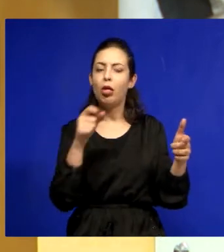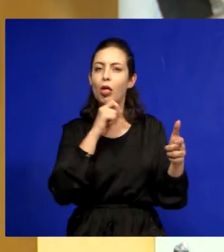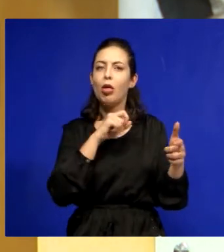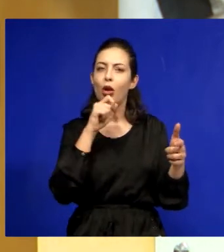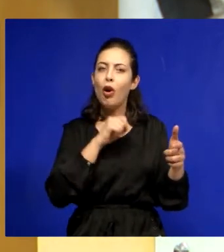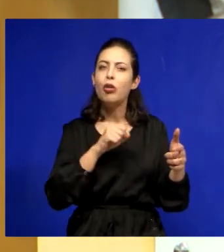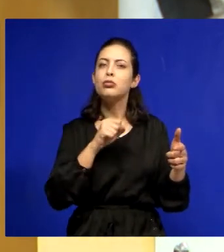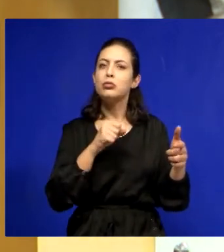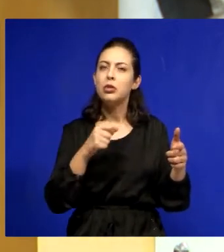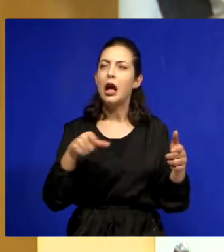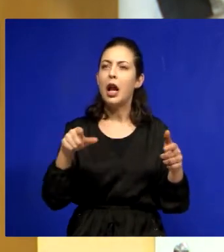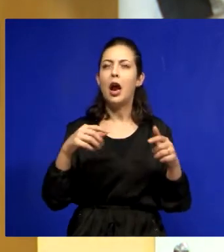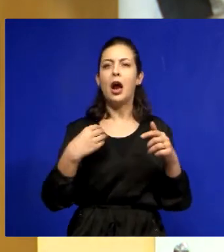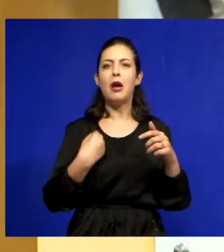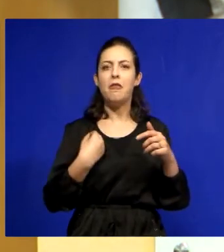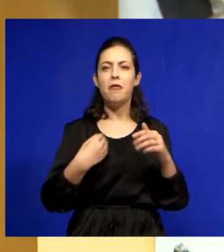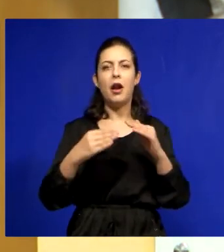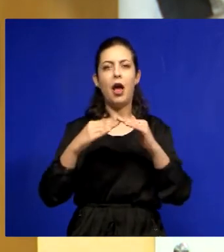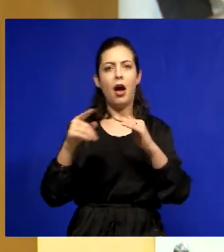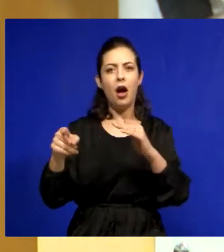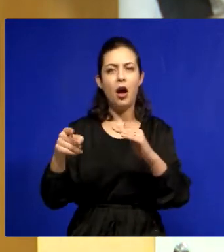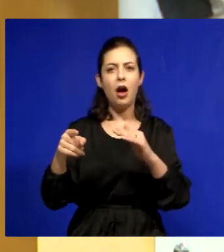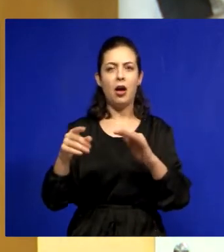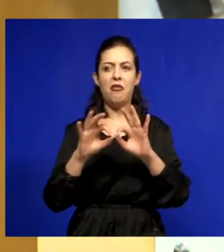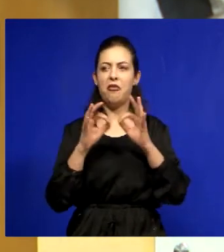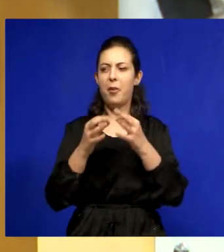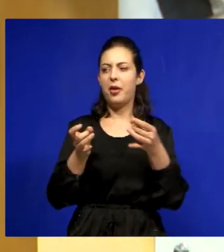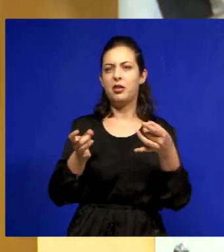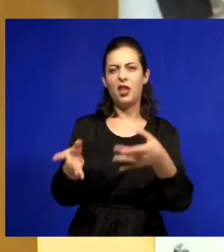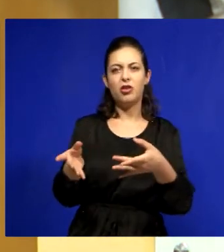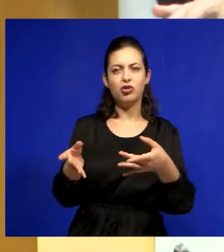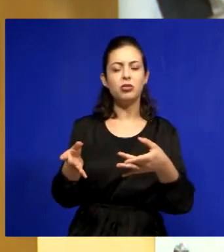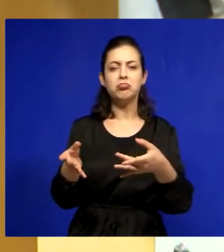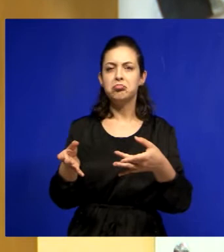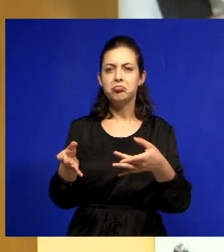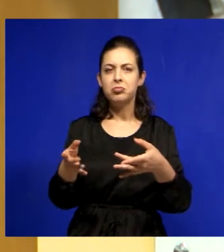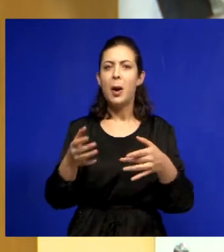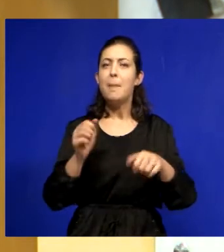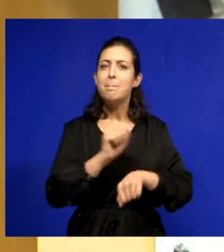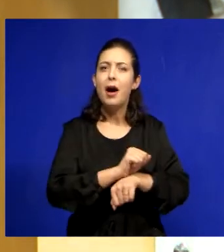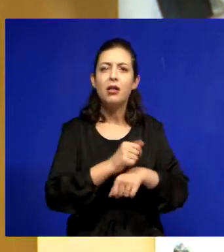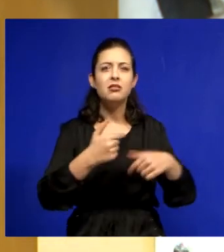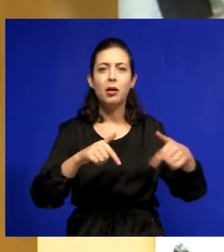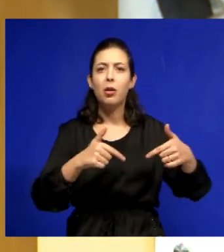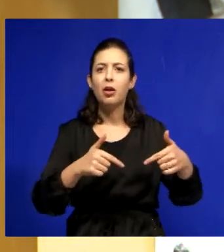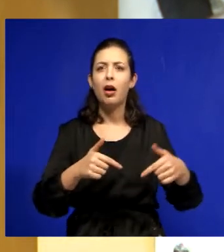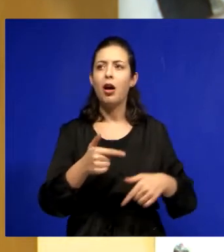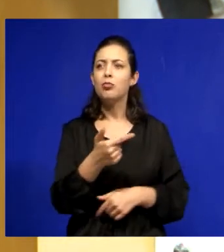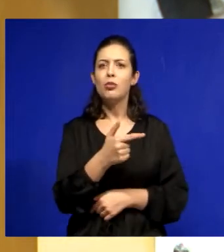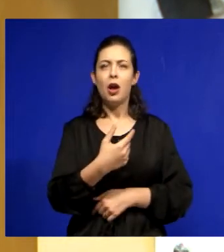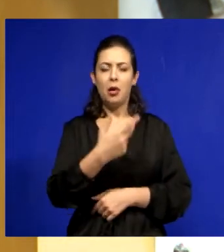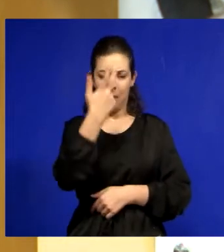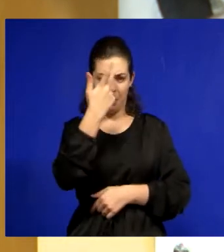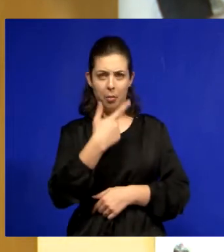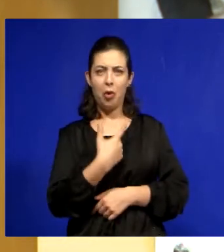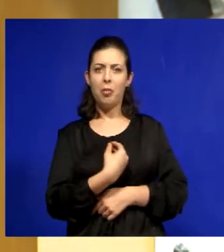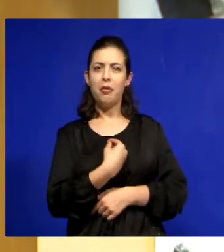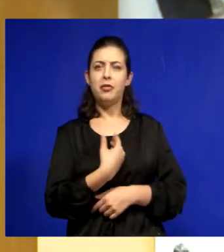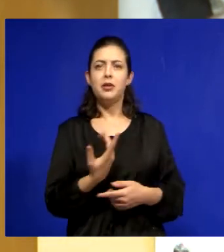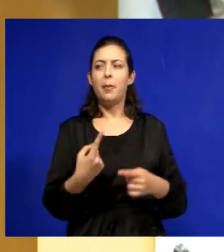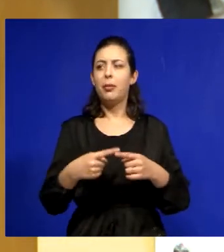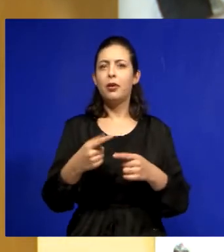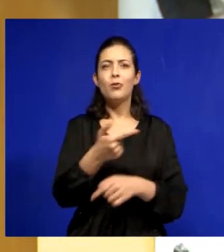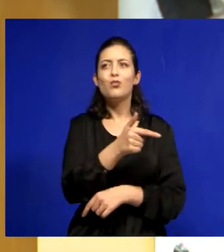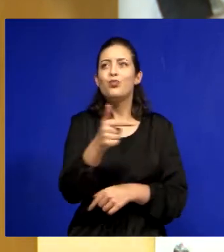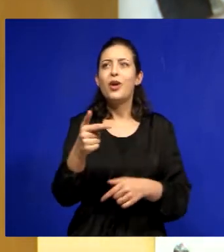idosos que estão nas casas que um parente muitas vezes deixa de trabalhar deixa de ter sua vida própria porque a gente não